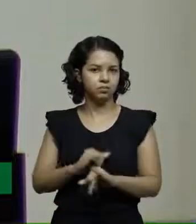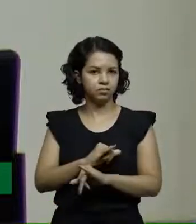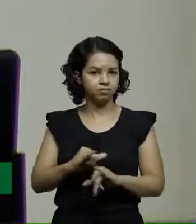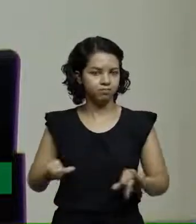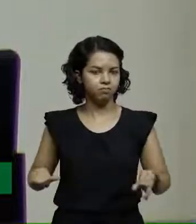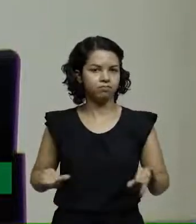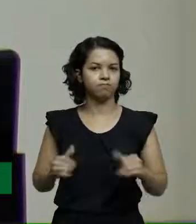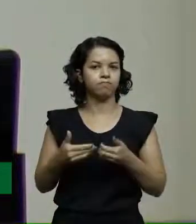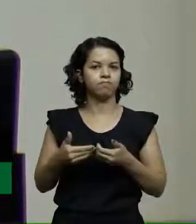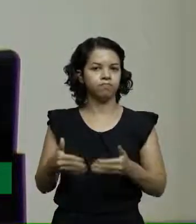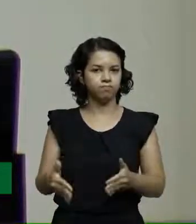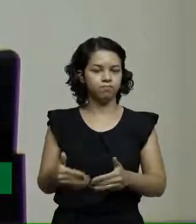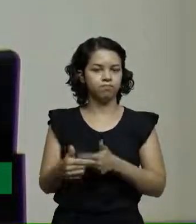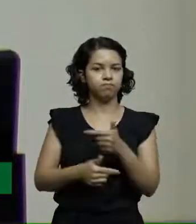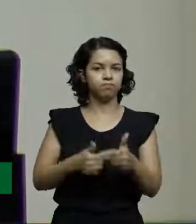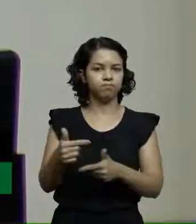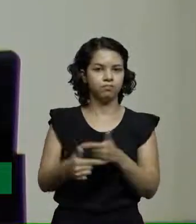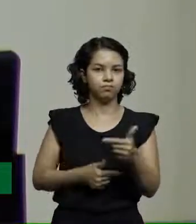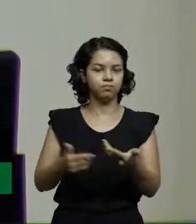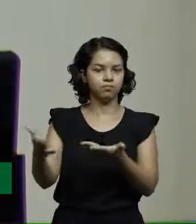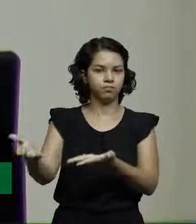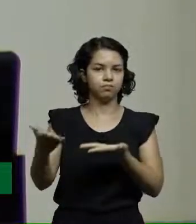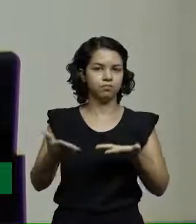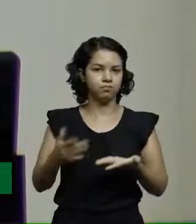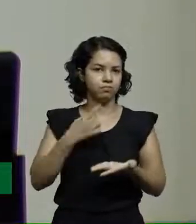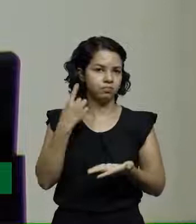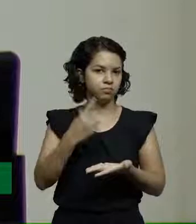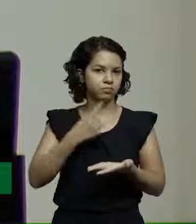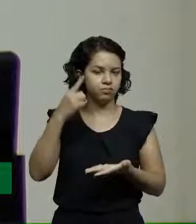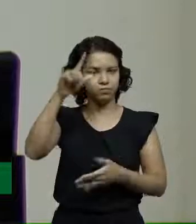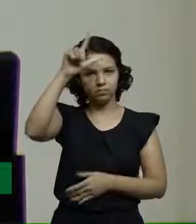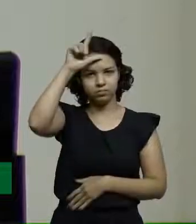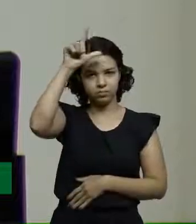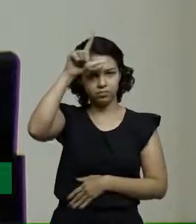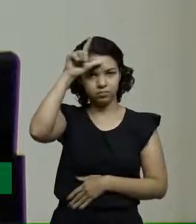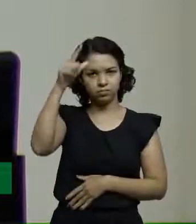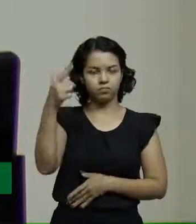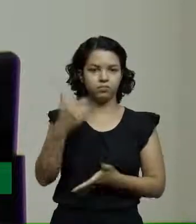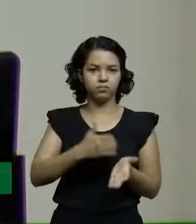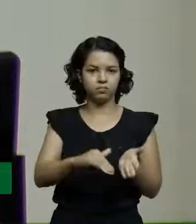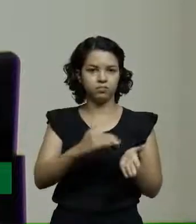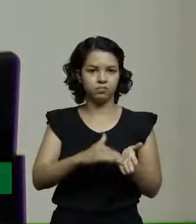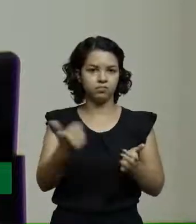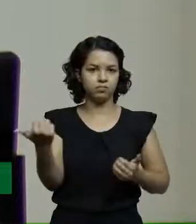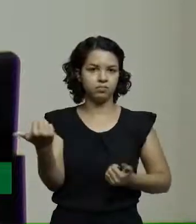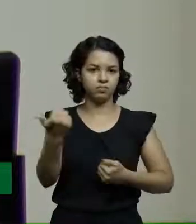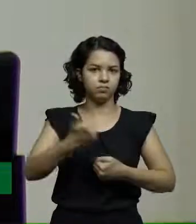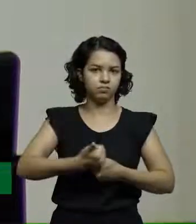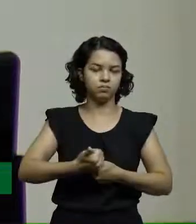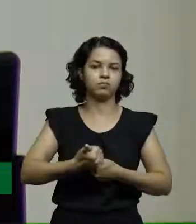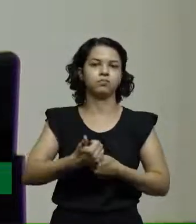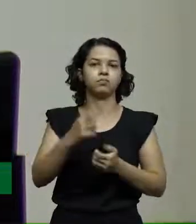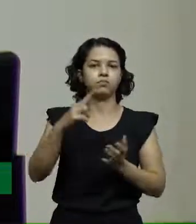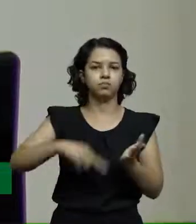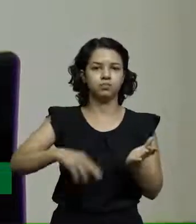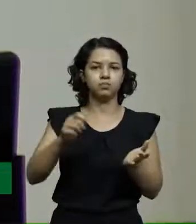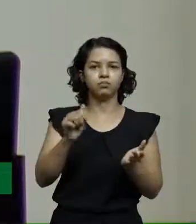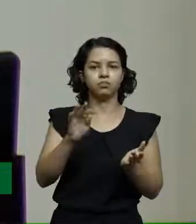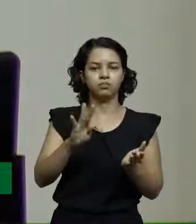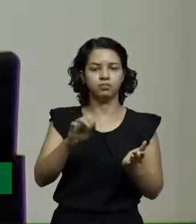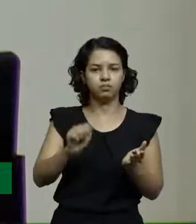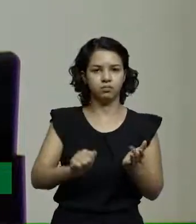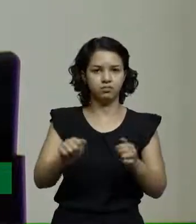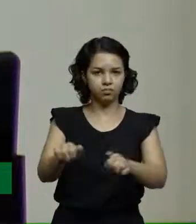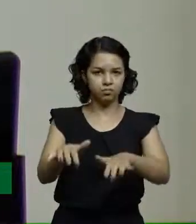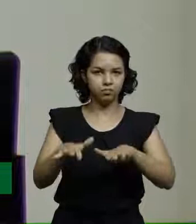os trabalhos e convidou o senhor deputado Sargento Lima para, como secretário ad hoc, proceder à leitura da ata da sessão anterior, que,